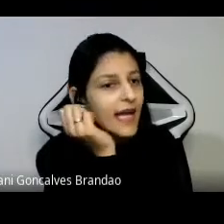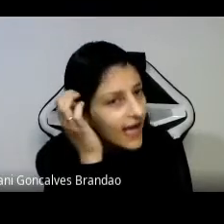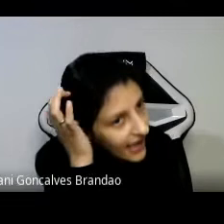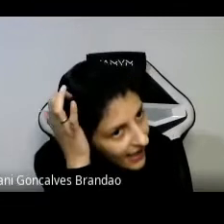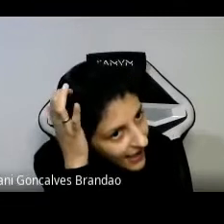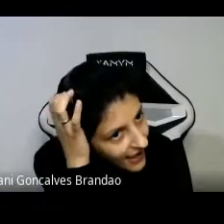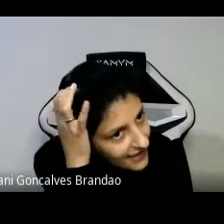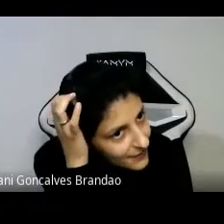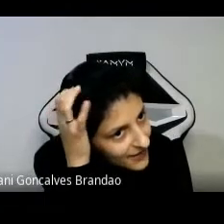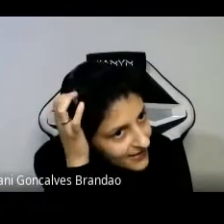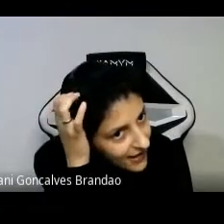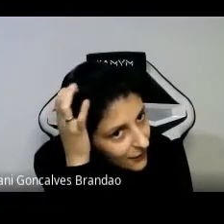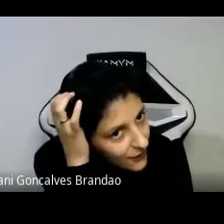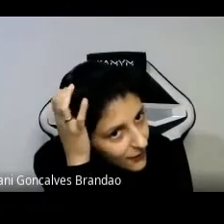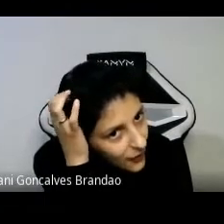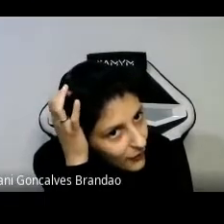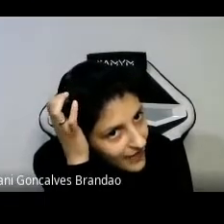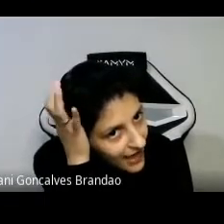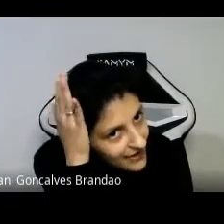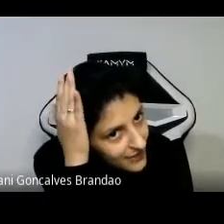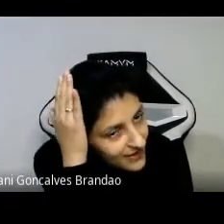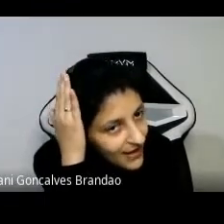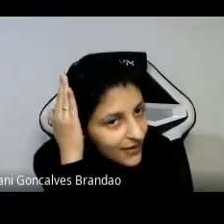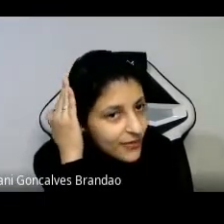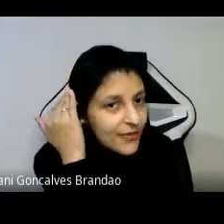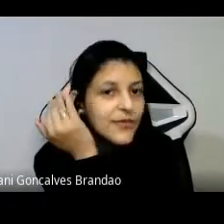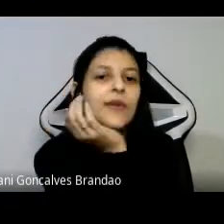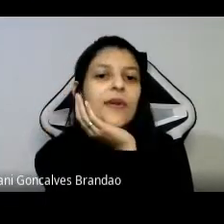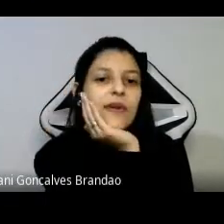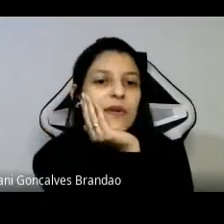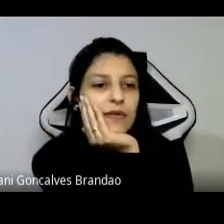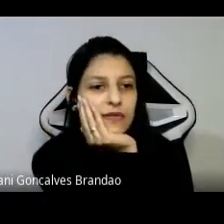Olhem a expressão. Como que é a expressão?